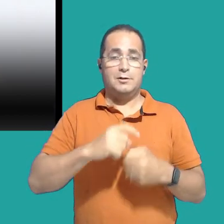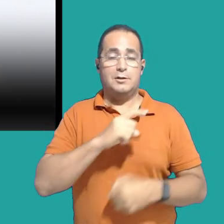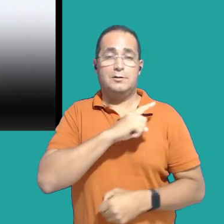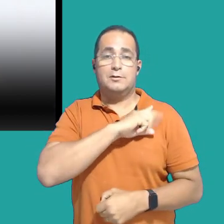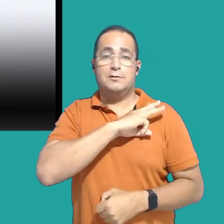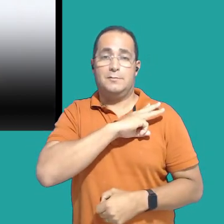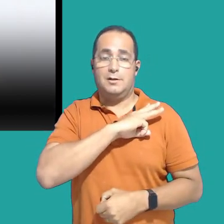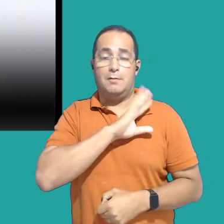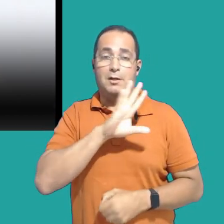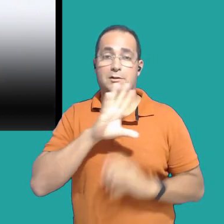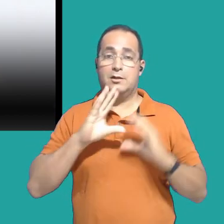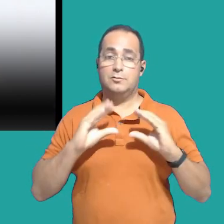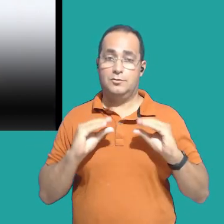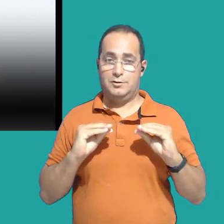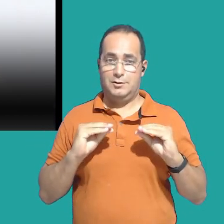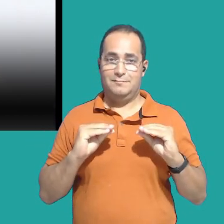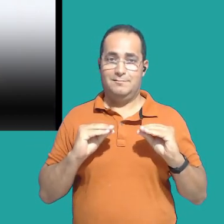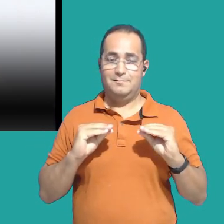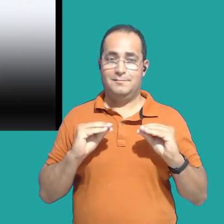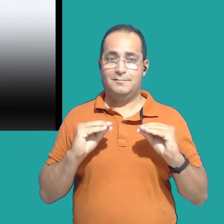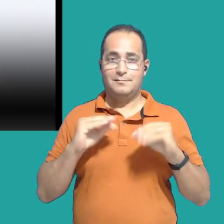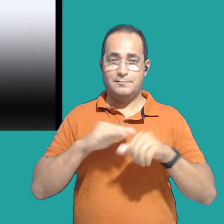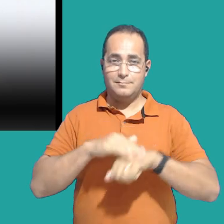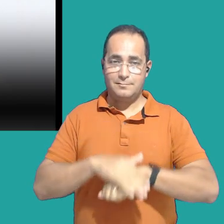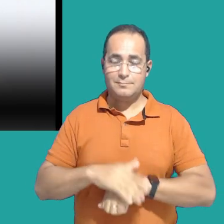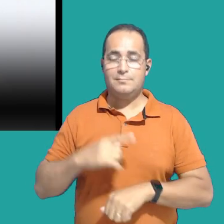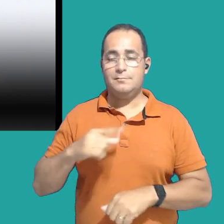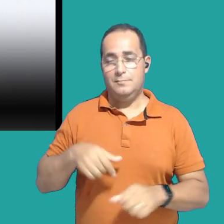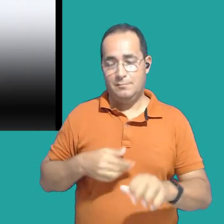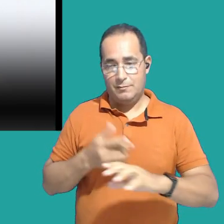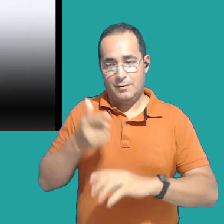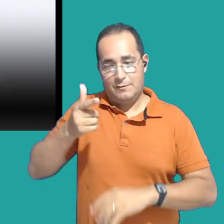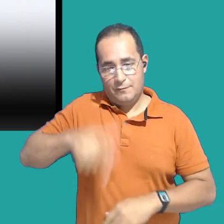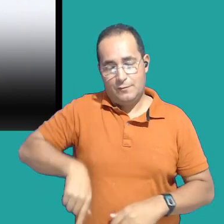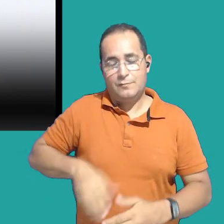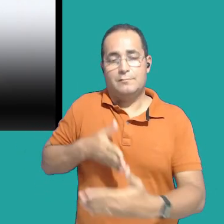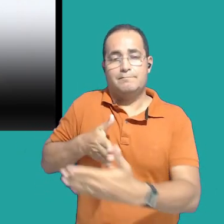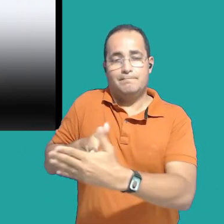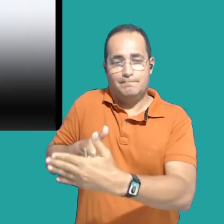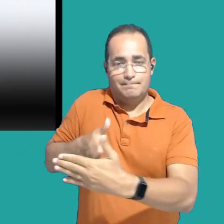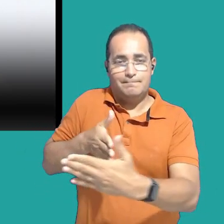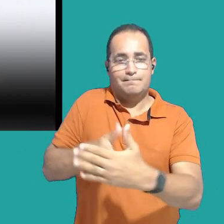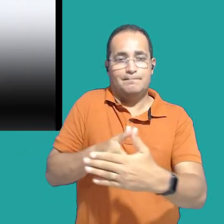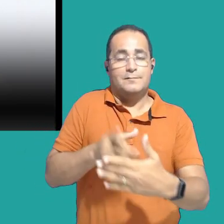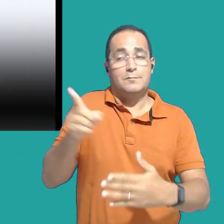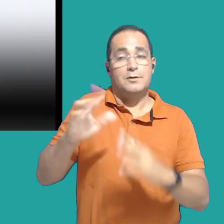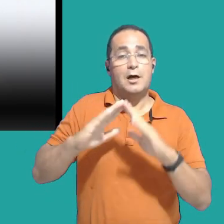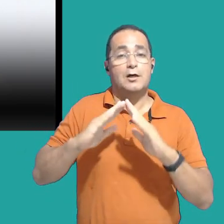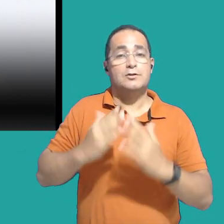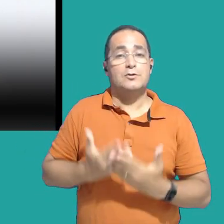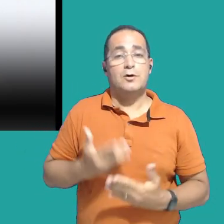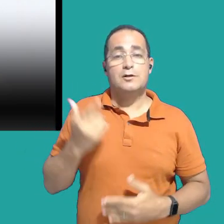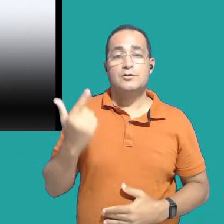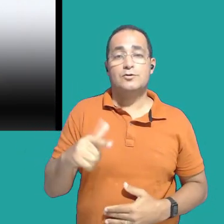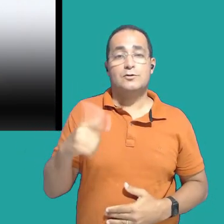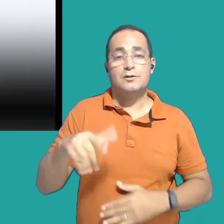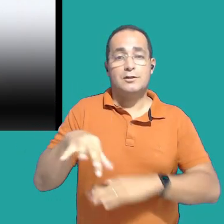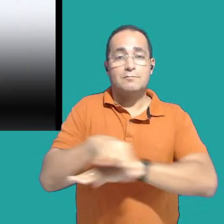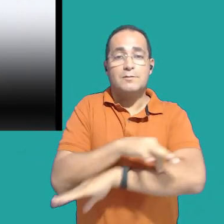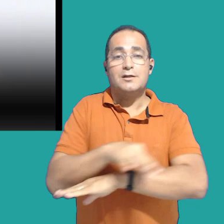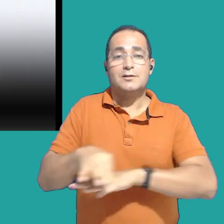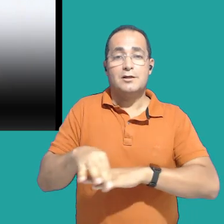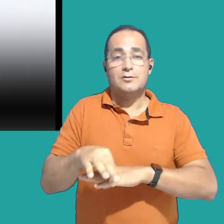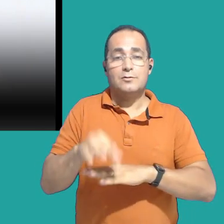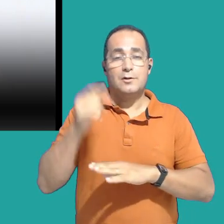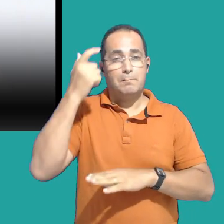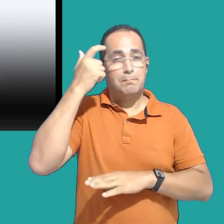para o ensino médio, só que à noite. E aí veio a dificuldade, né, novamente, porque a escola não